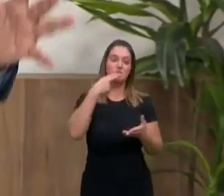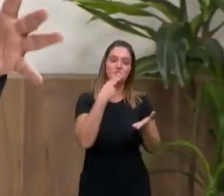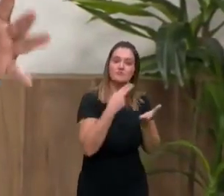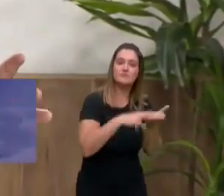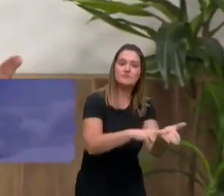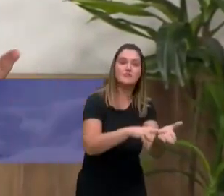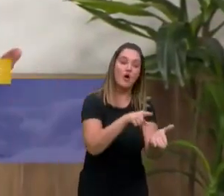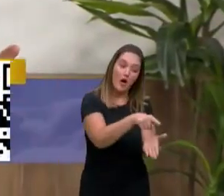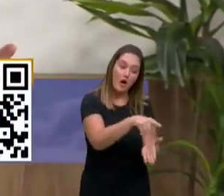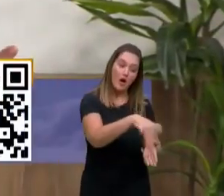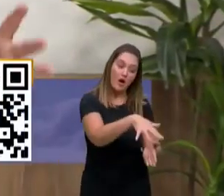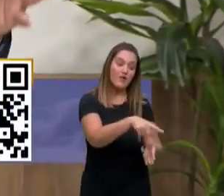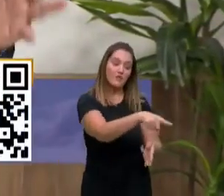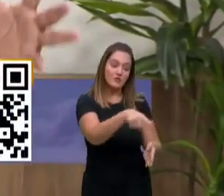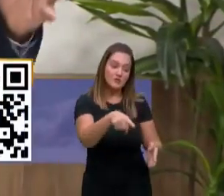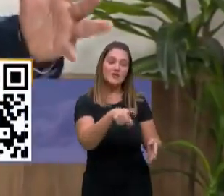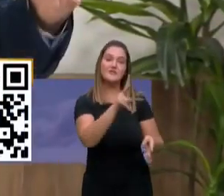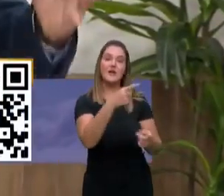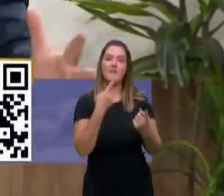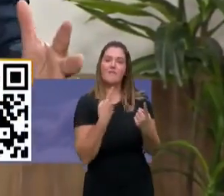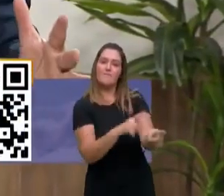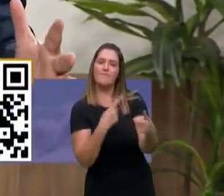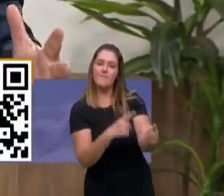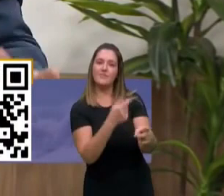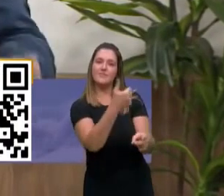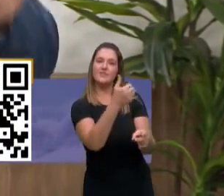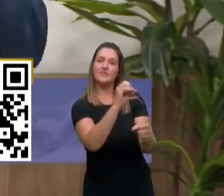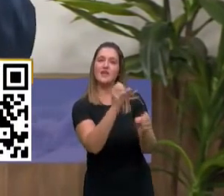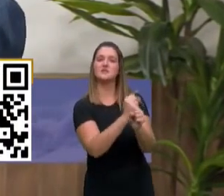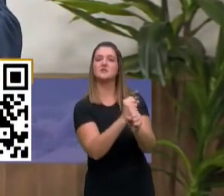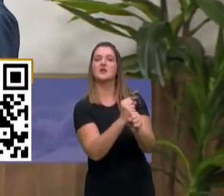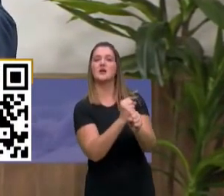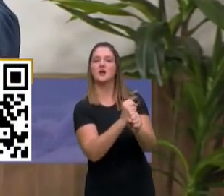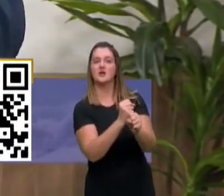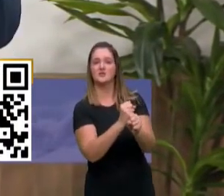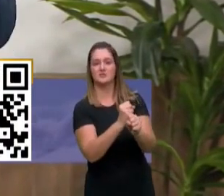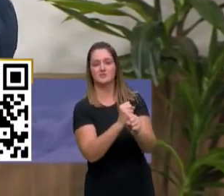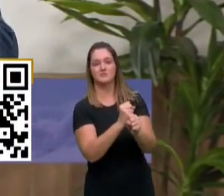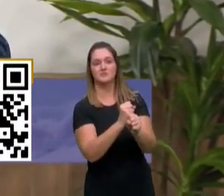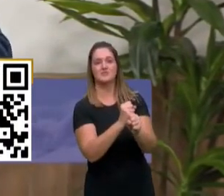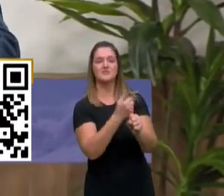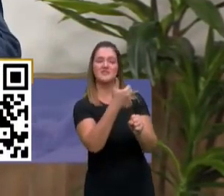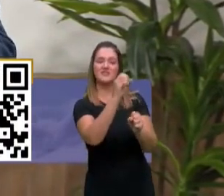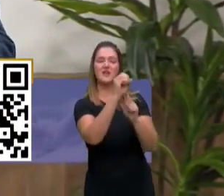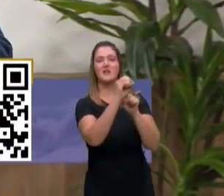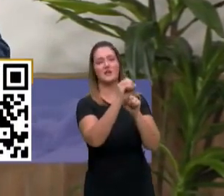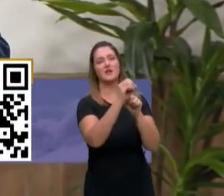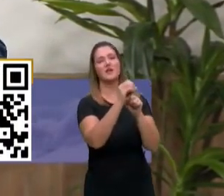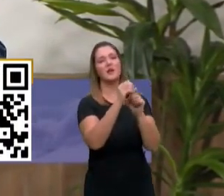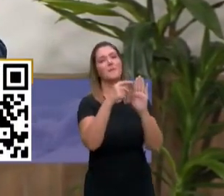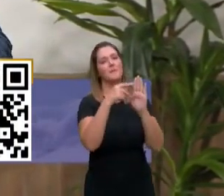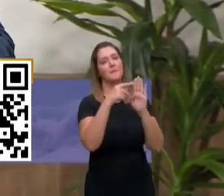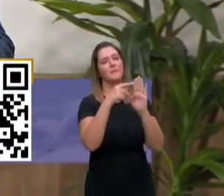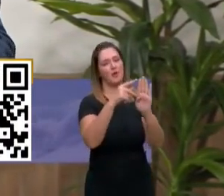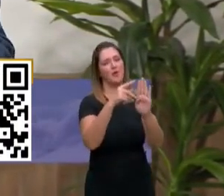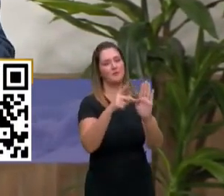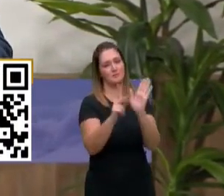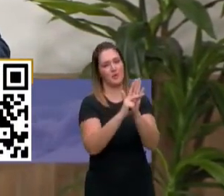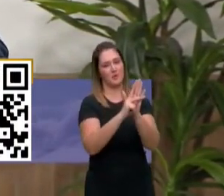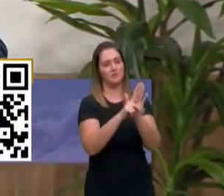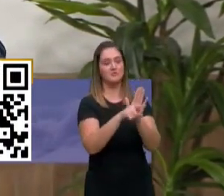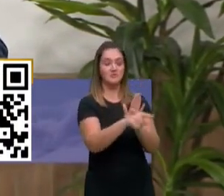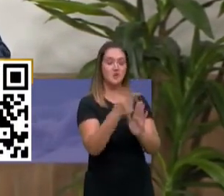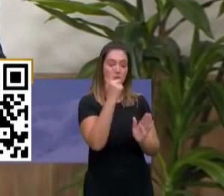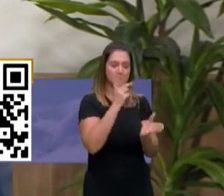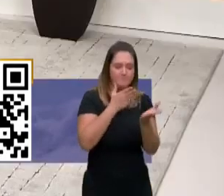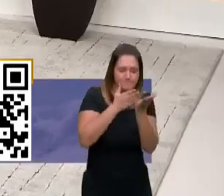perseguidos por 10 anos. São 10 dias proféticos. Mas sejam fiéis que vocês serão vitoriosos e receberão